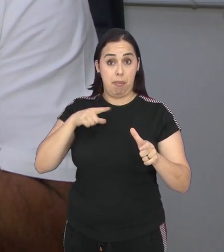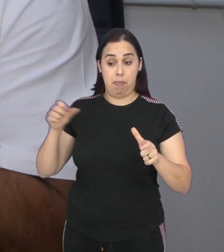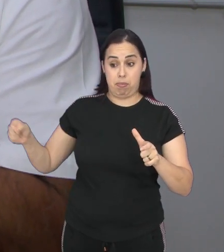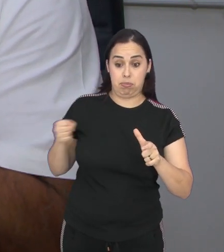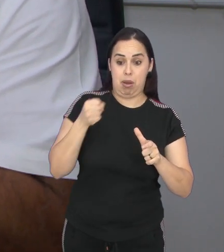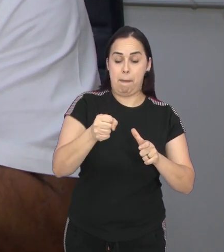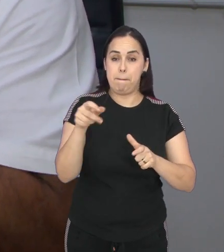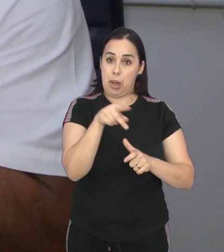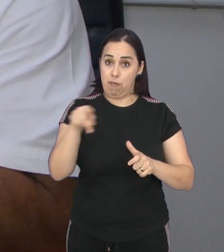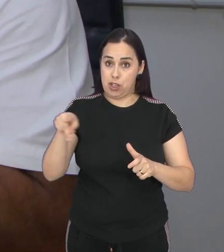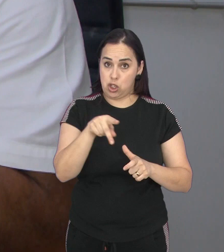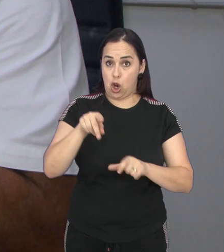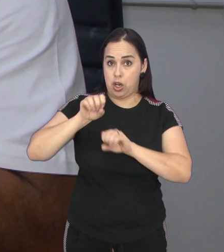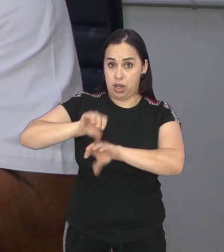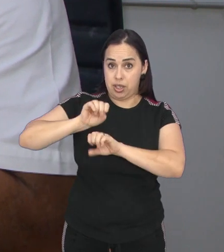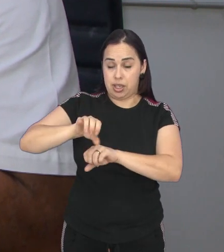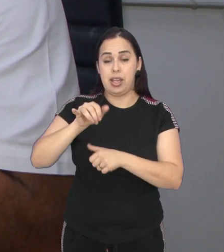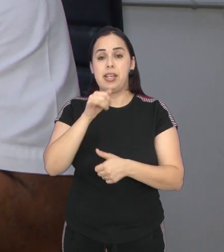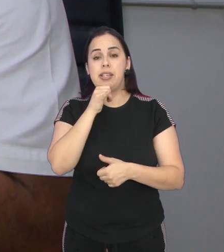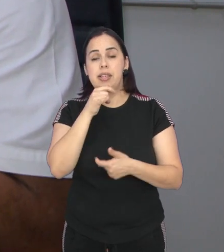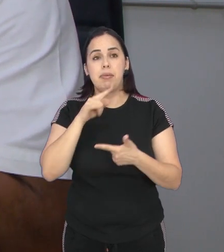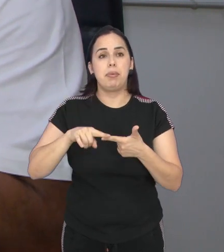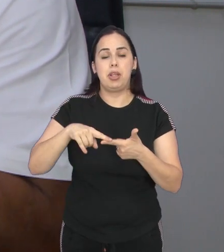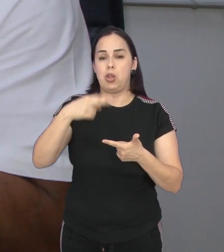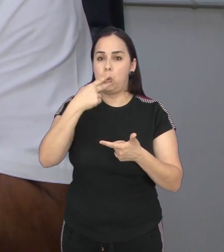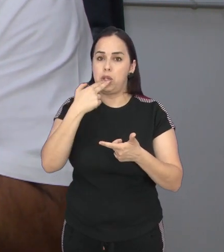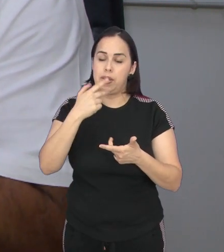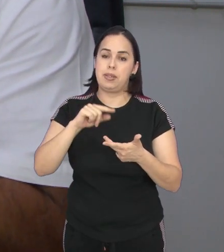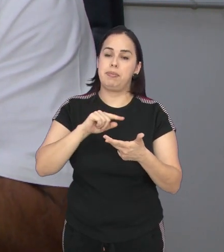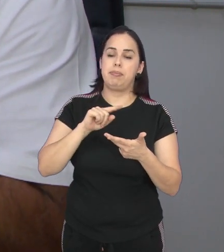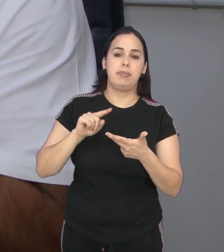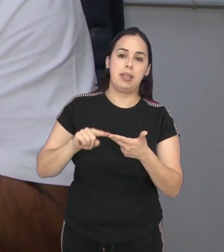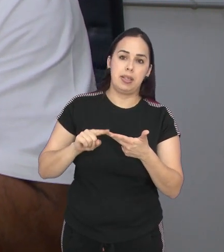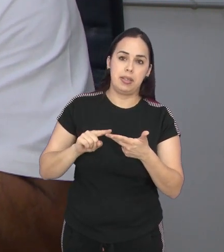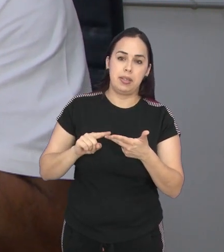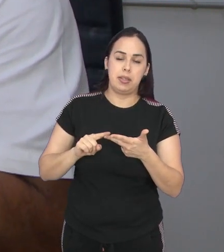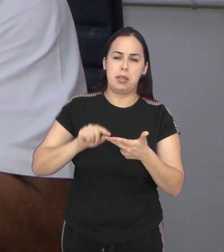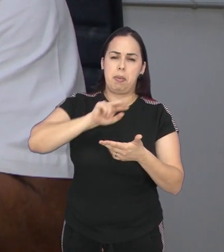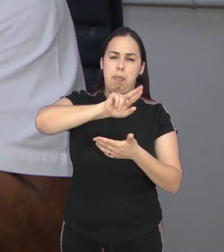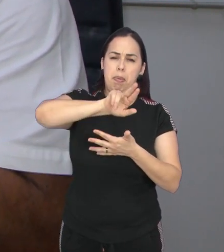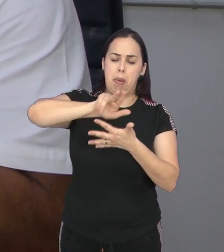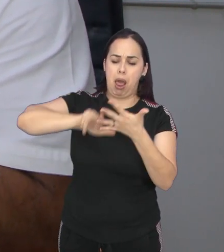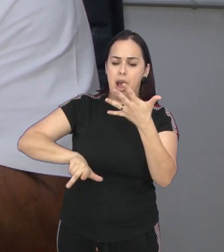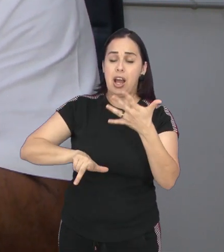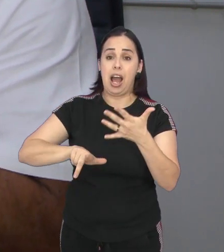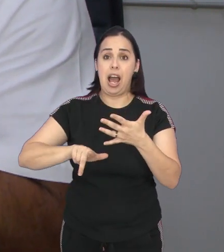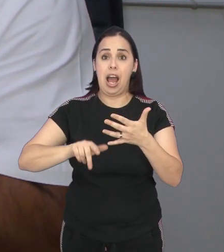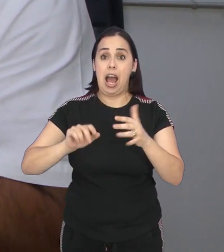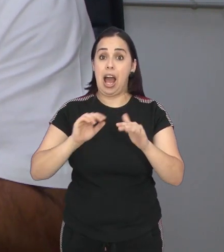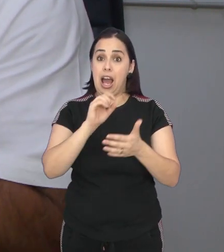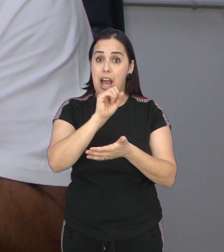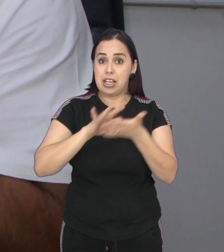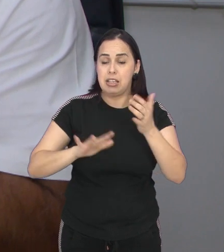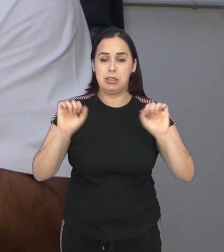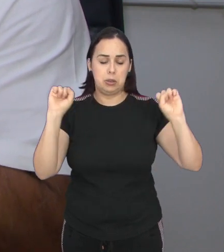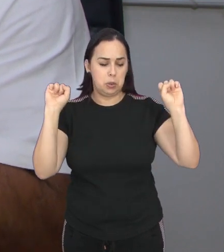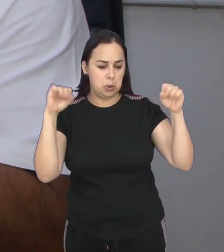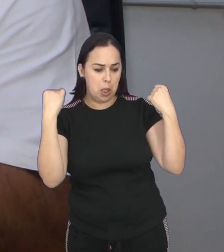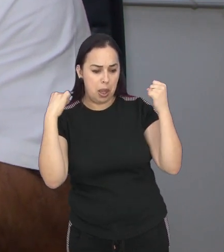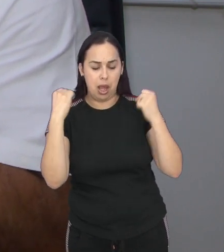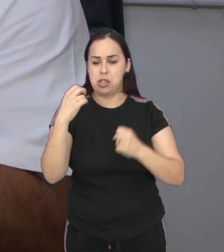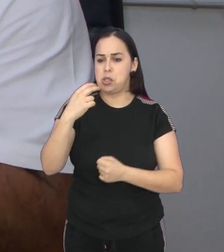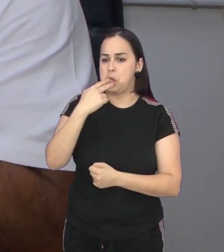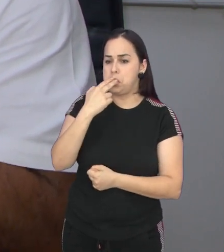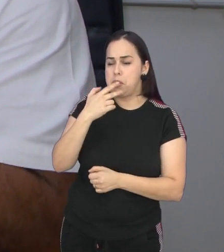equipamentos vão ser compostos também por profissionais da área da saúde Assim como profissional educação física nutricionista e através de diversas